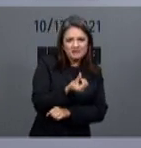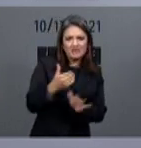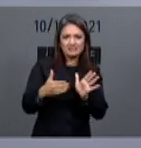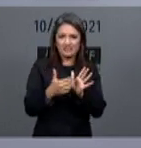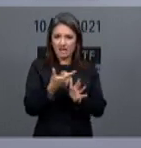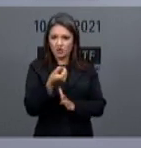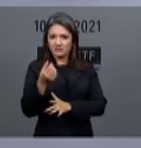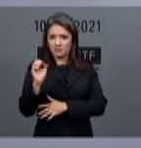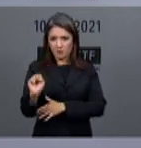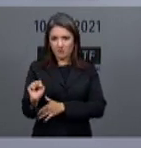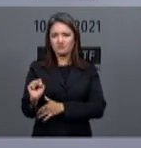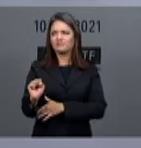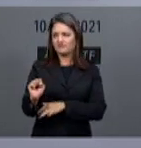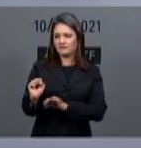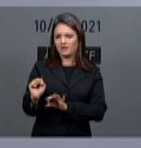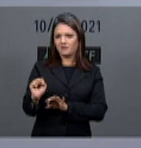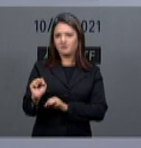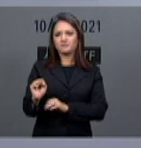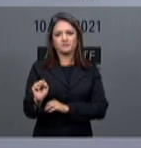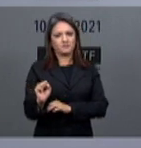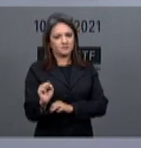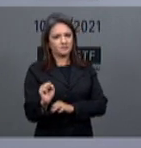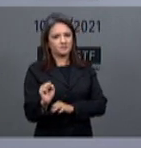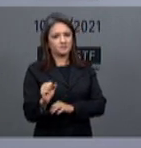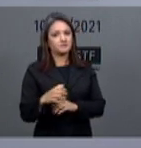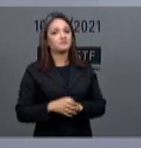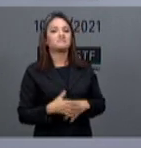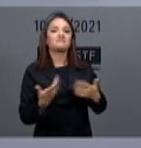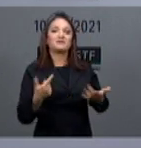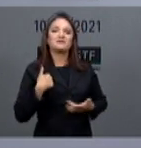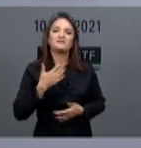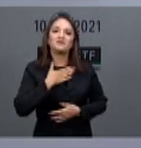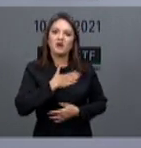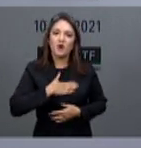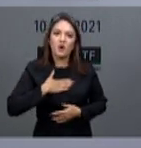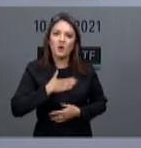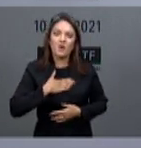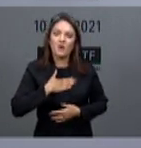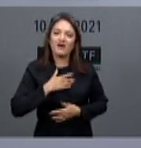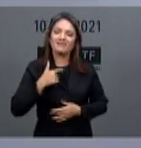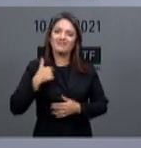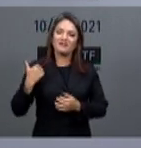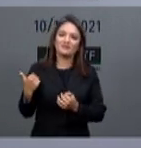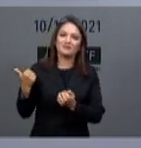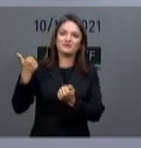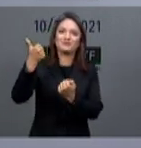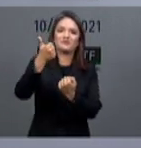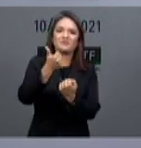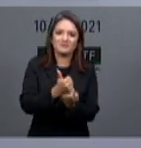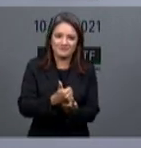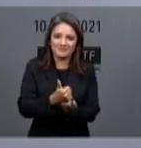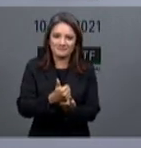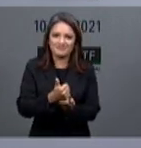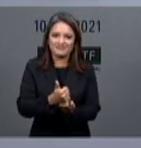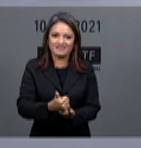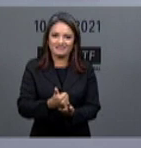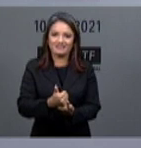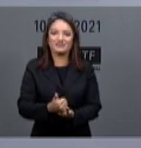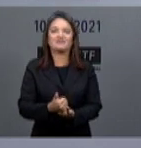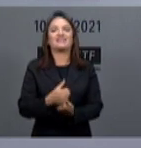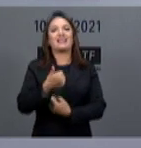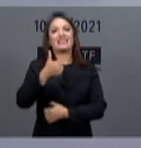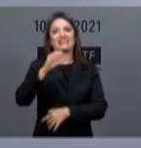né Helen e a quem eu tive a honra de suceder na cadeira há